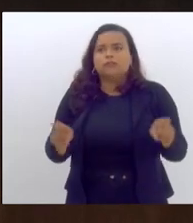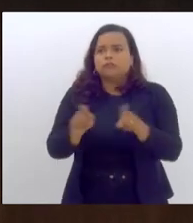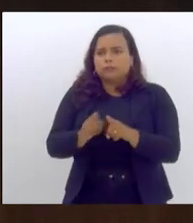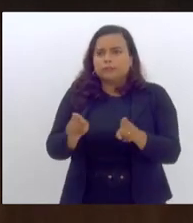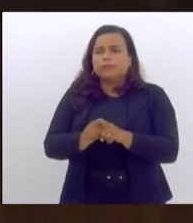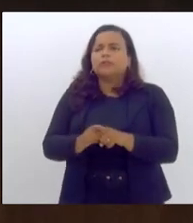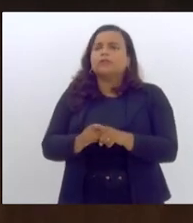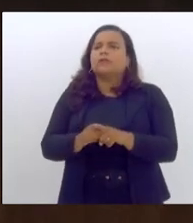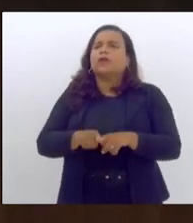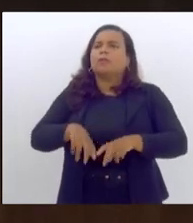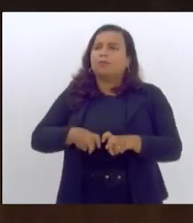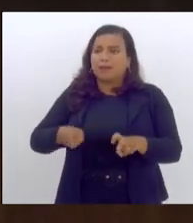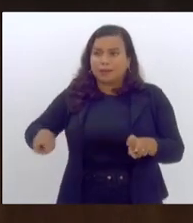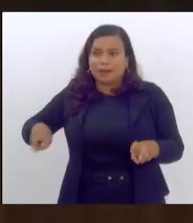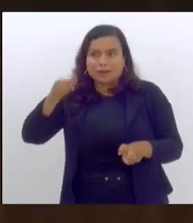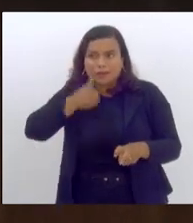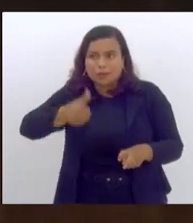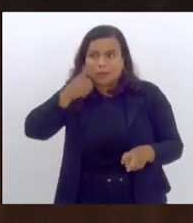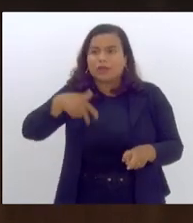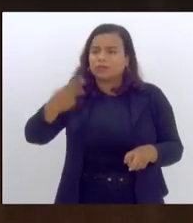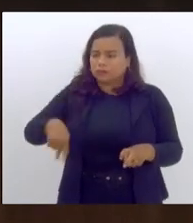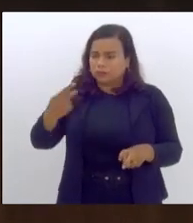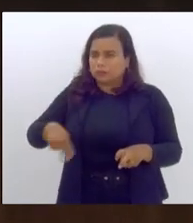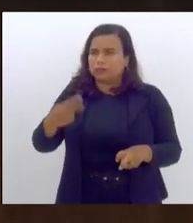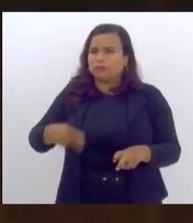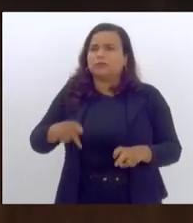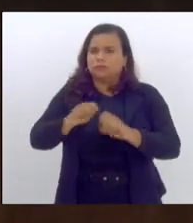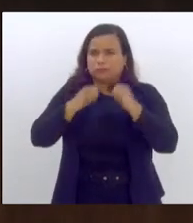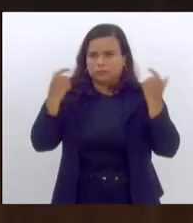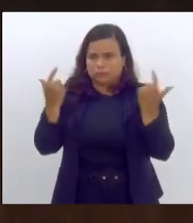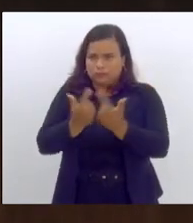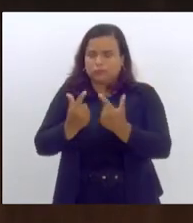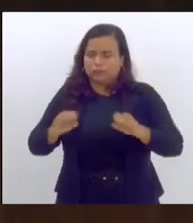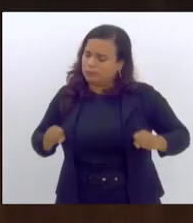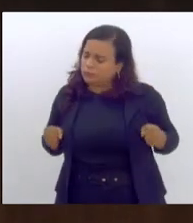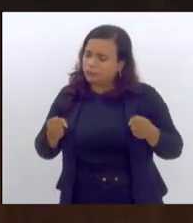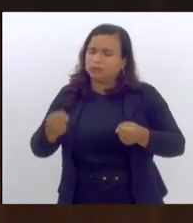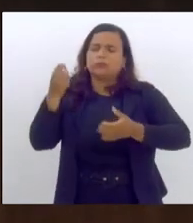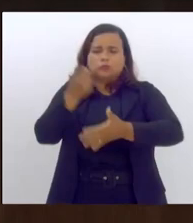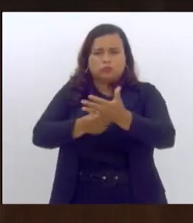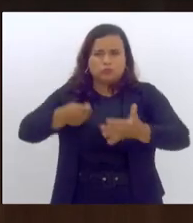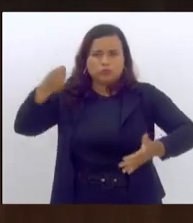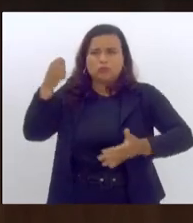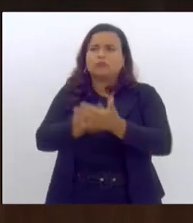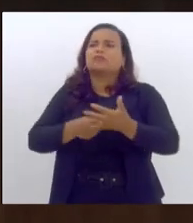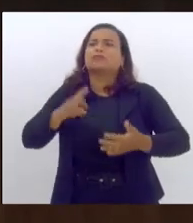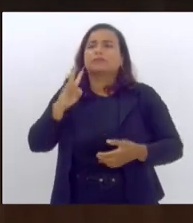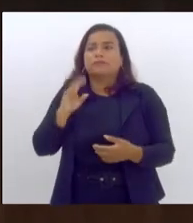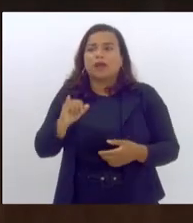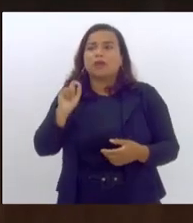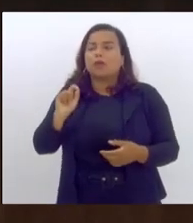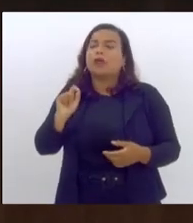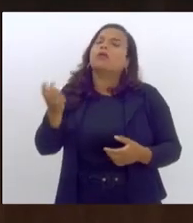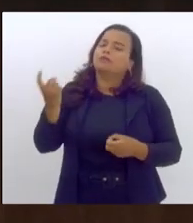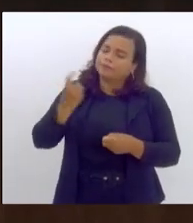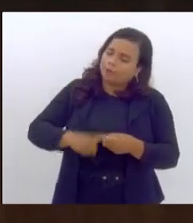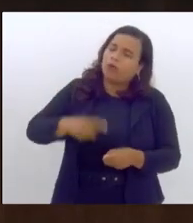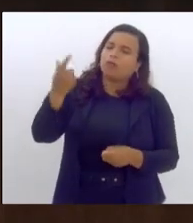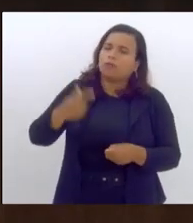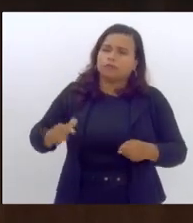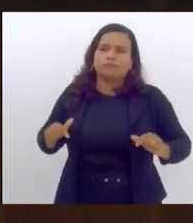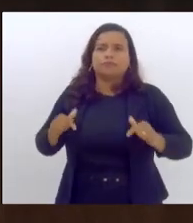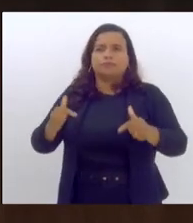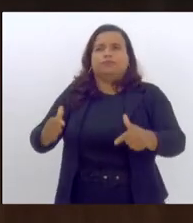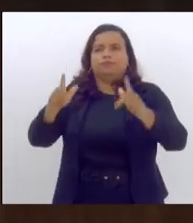a bancada de mulheres dessa Casa Legislativa vai estar lutando muito para que a gente possa retomar iniciativas como